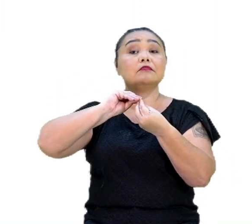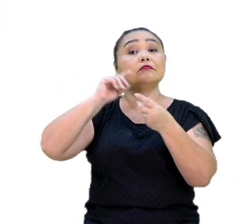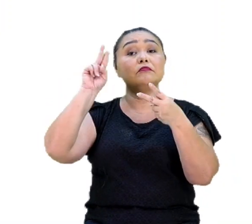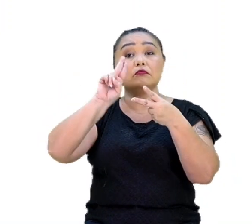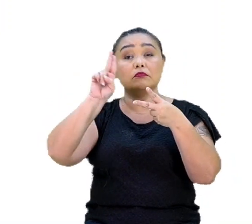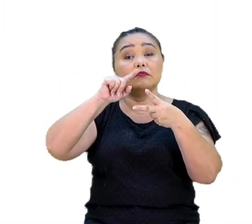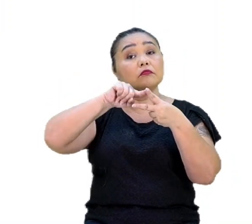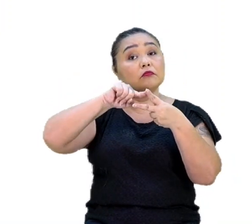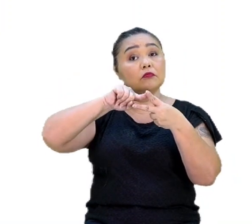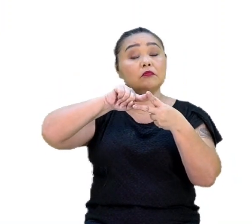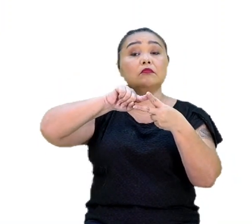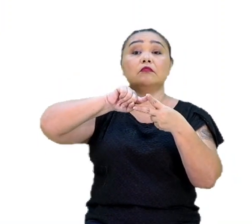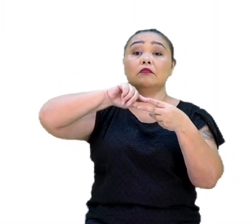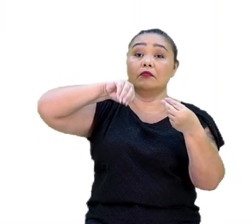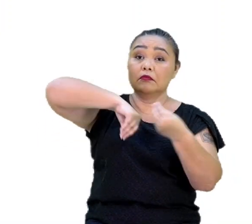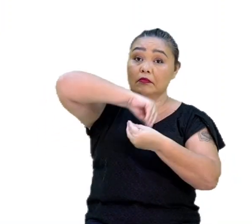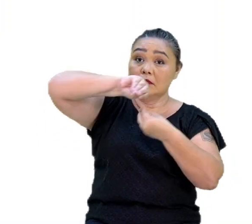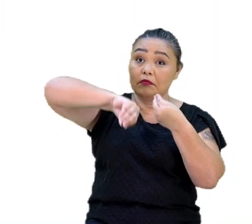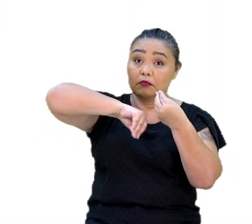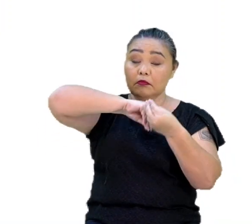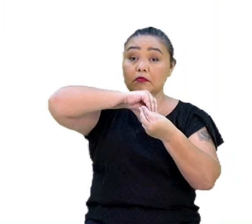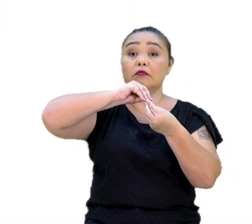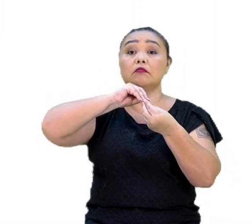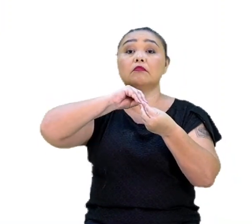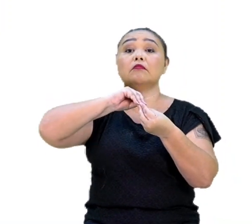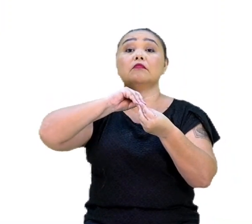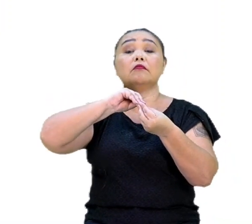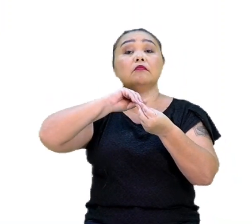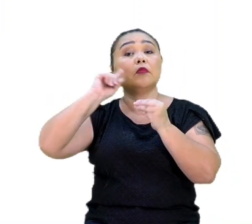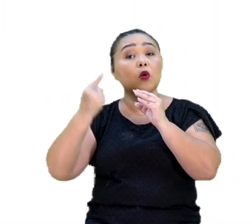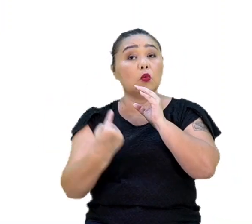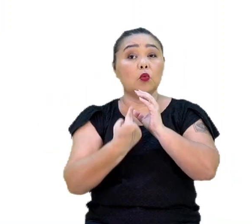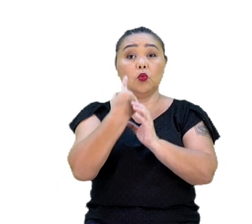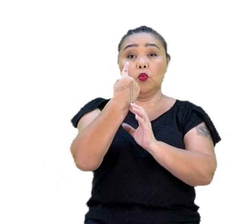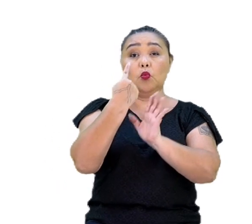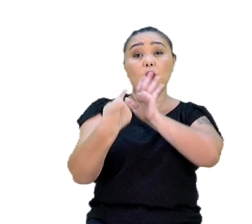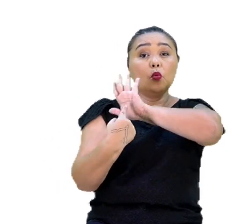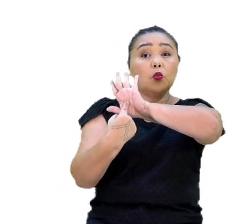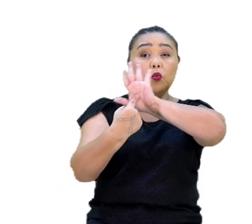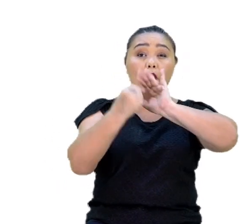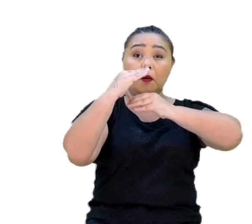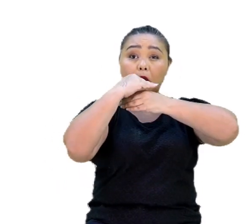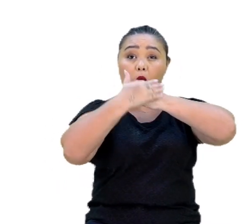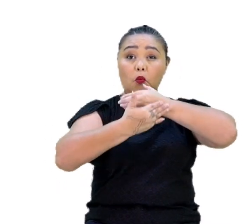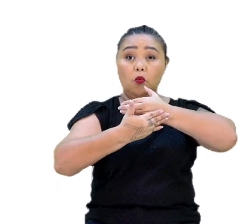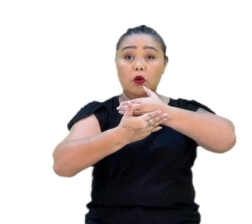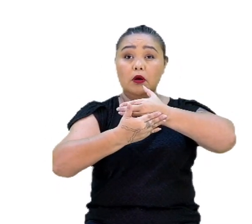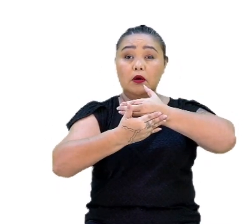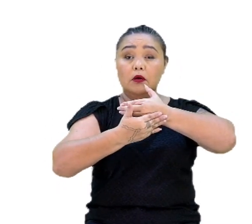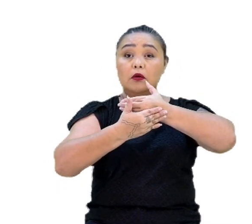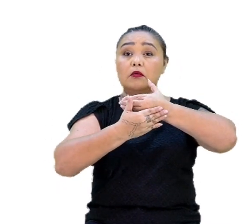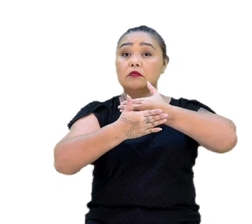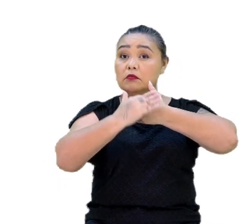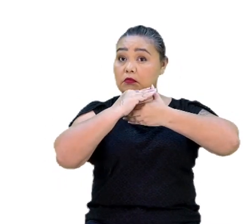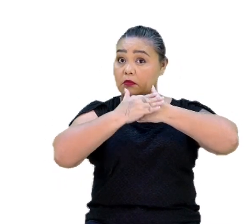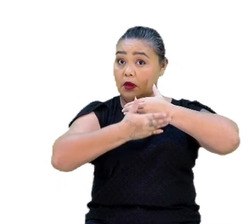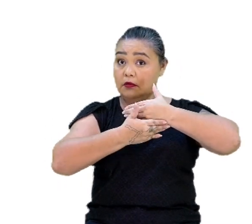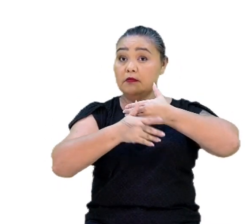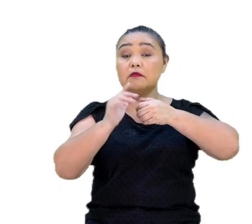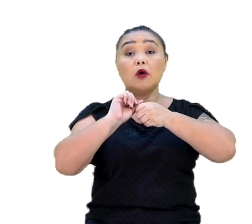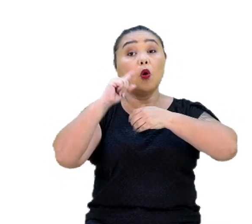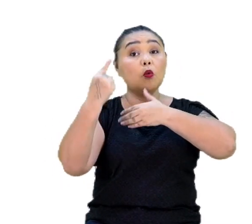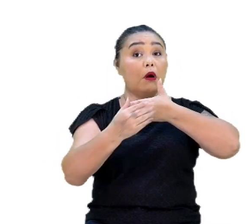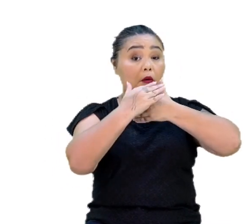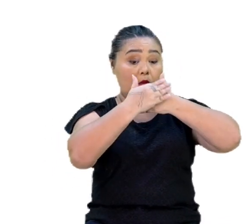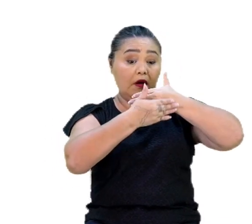classificação. Misturas homogêneas, que são aquelas que apresentam-se de forma uniforme, em apenas